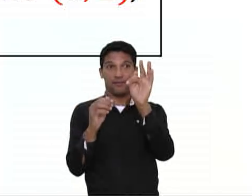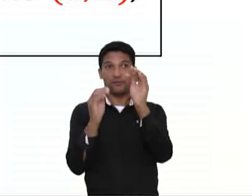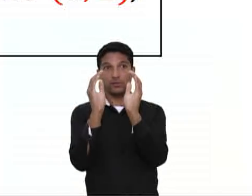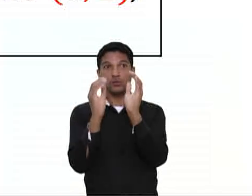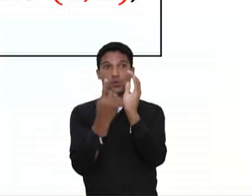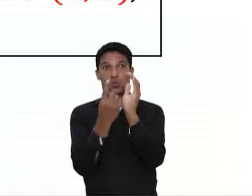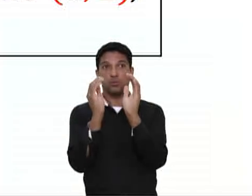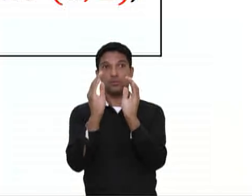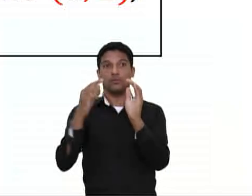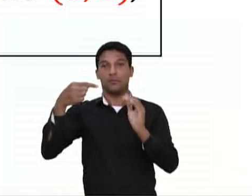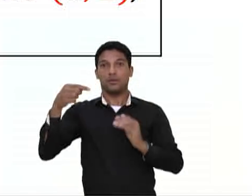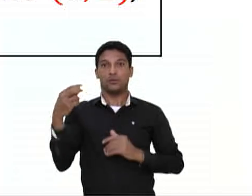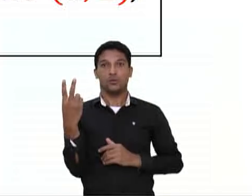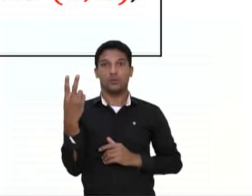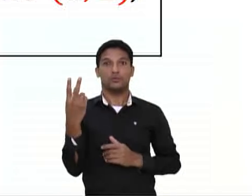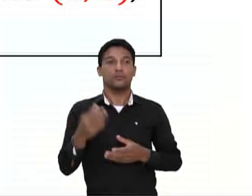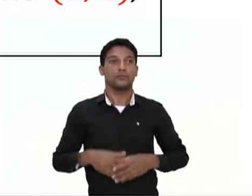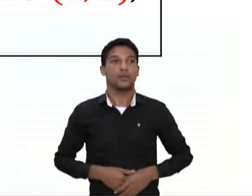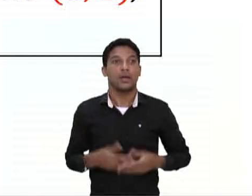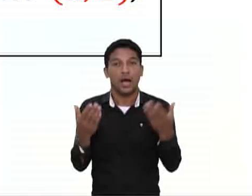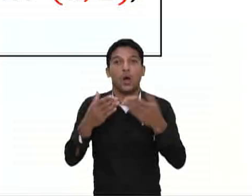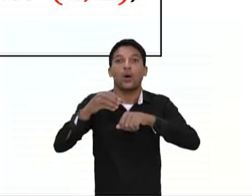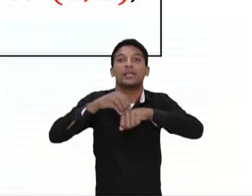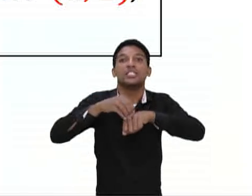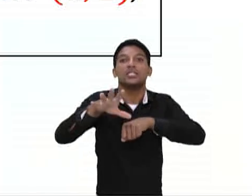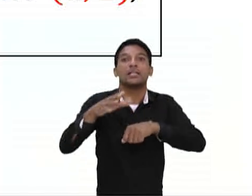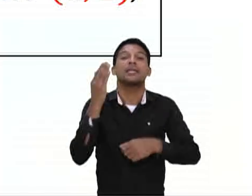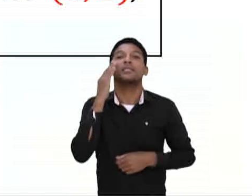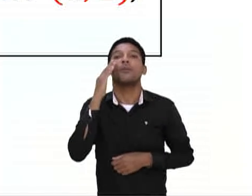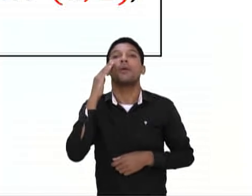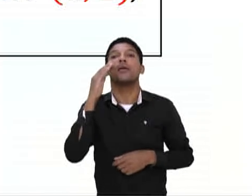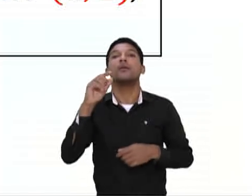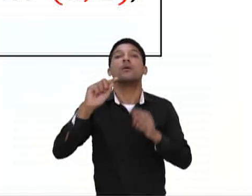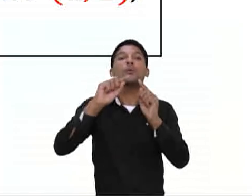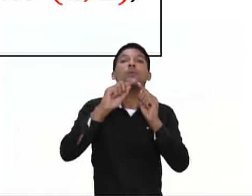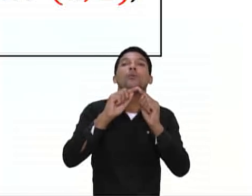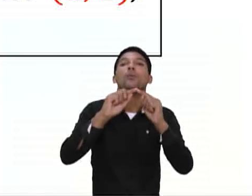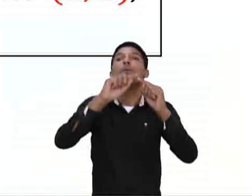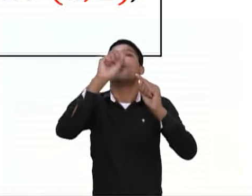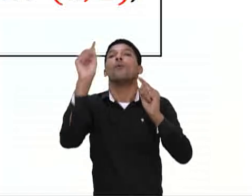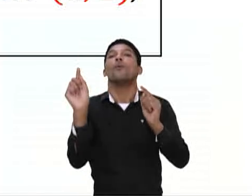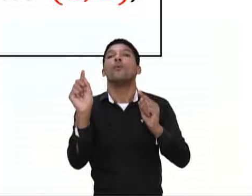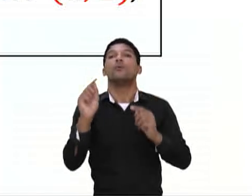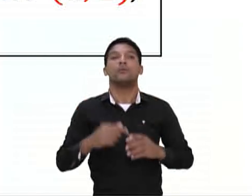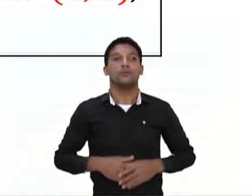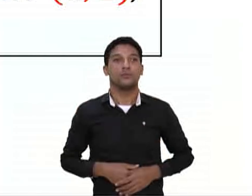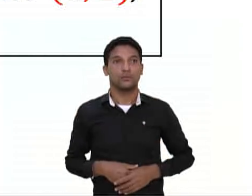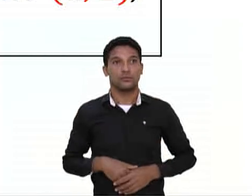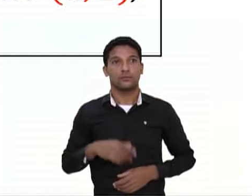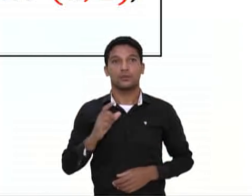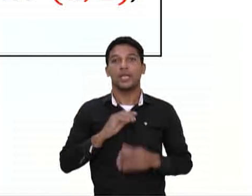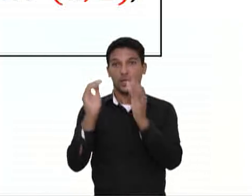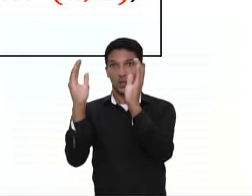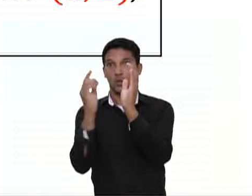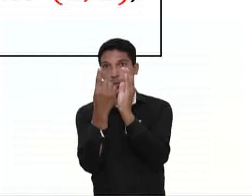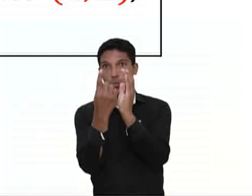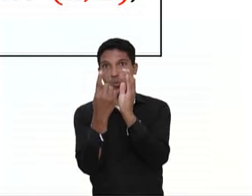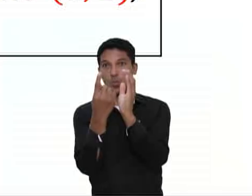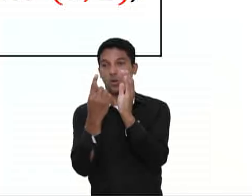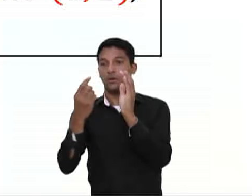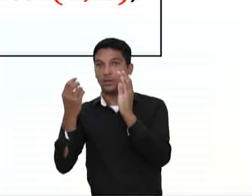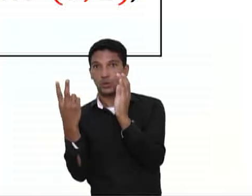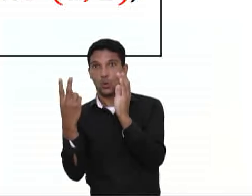então aqui eu vou deixar uma dica para você o que que você vai precisar fazer se temos o ponto 1 e